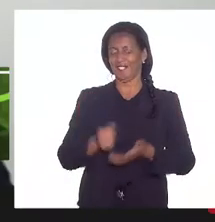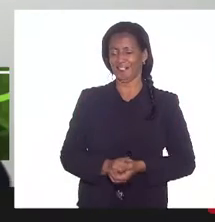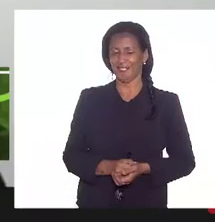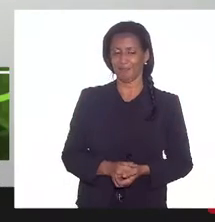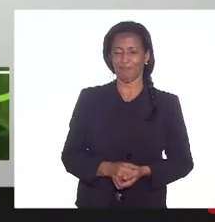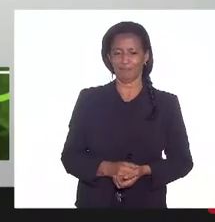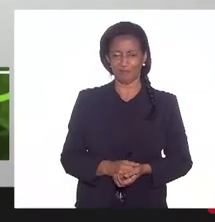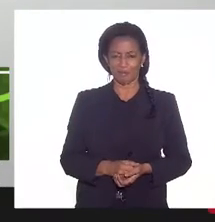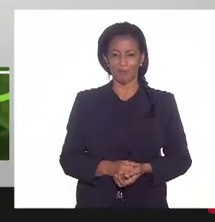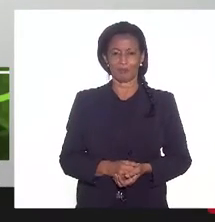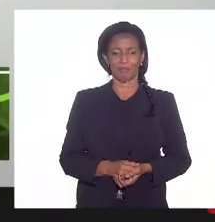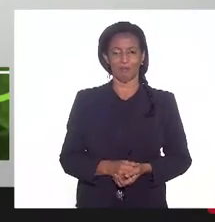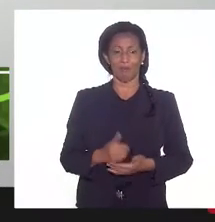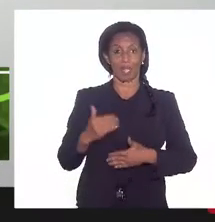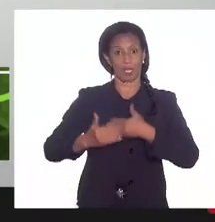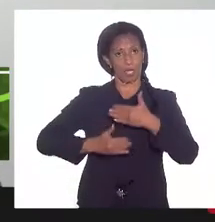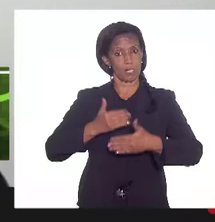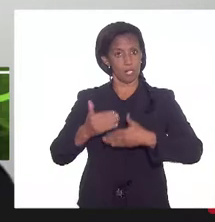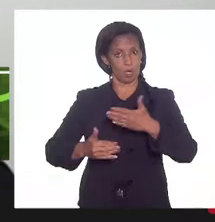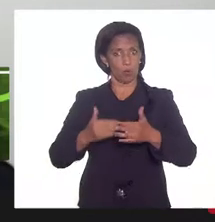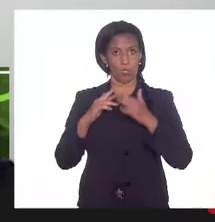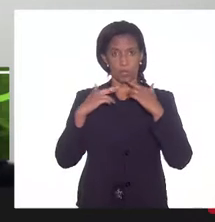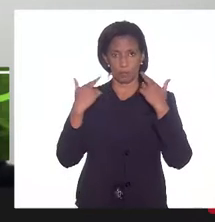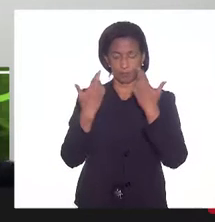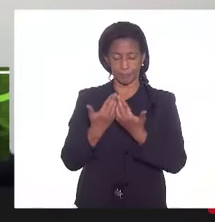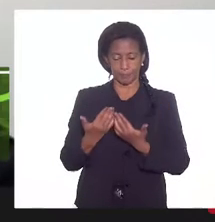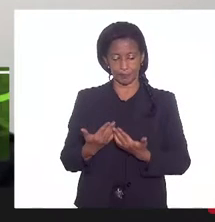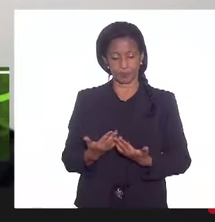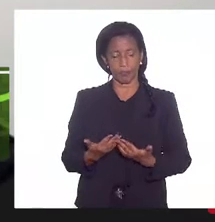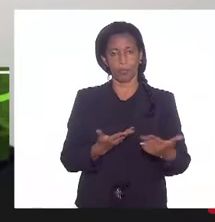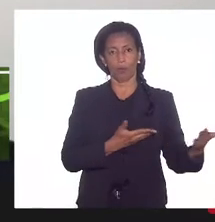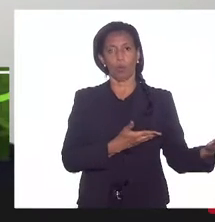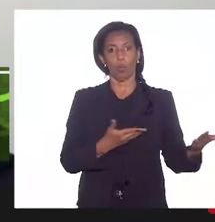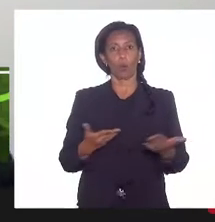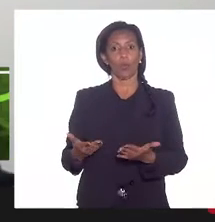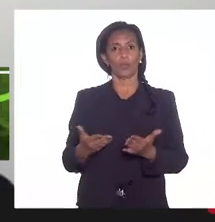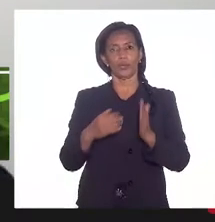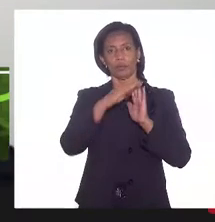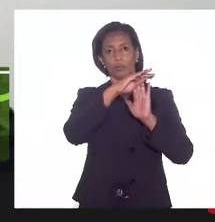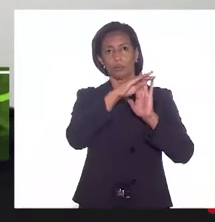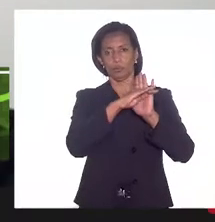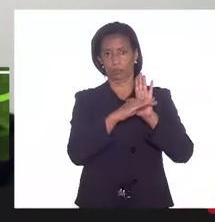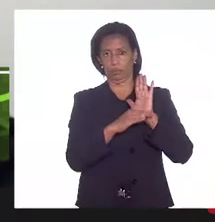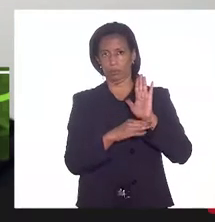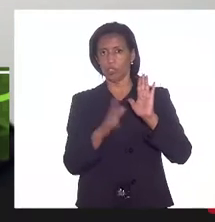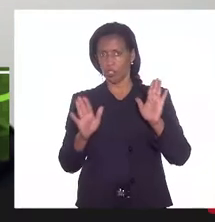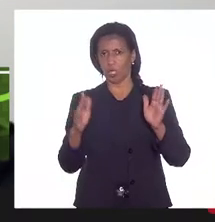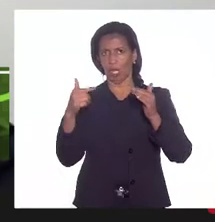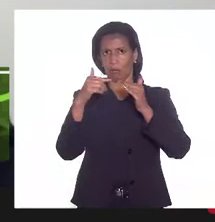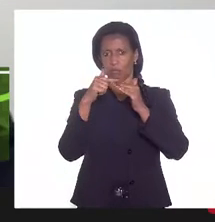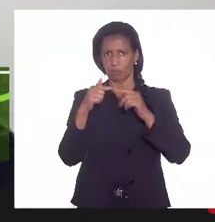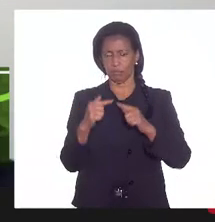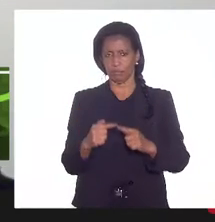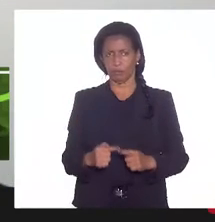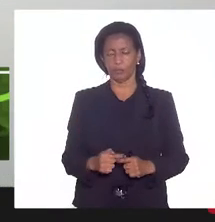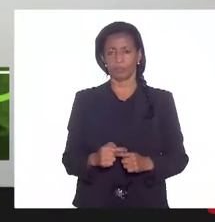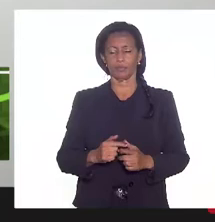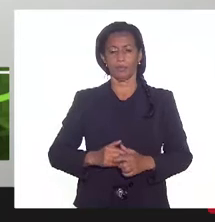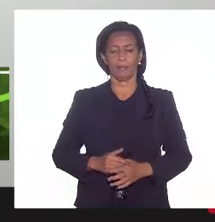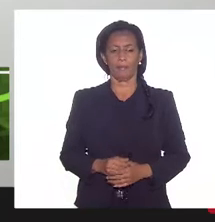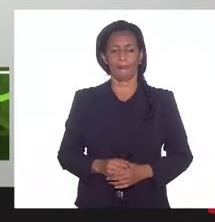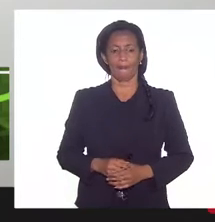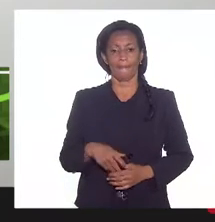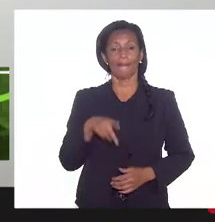pessoal na sequência da nossa audiência pública eu passo a palavra conforme conforme combinamos para